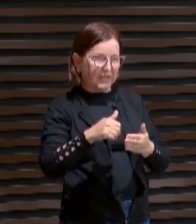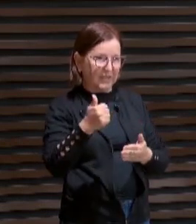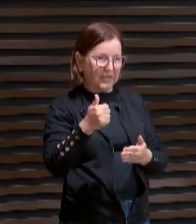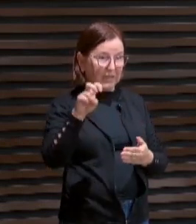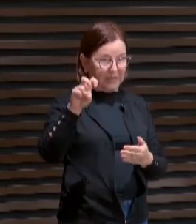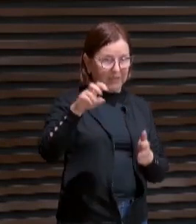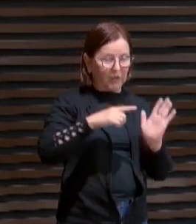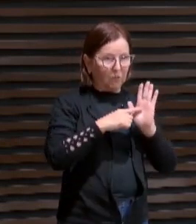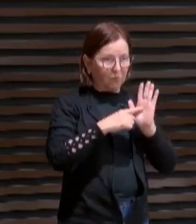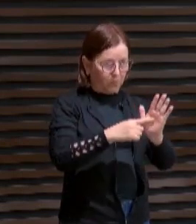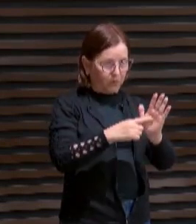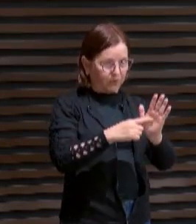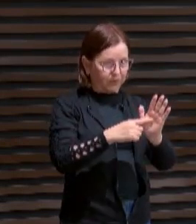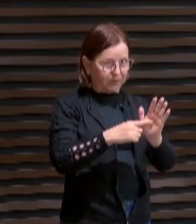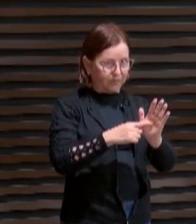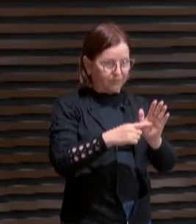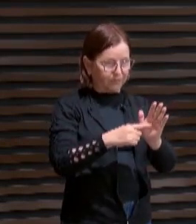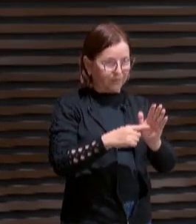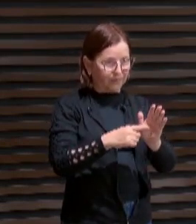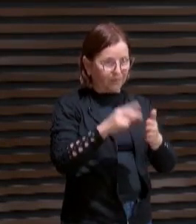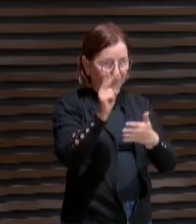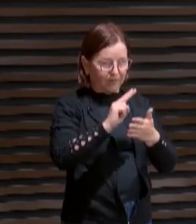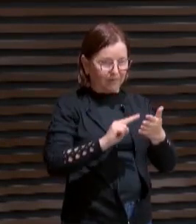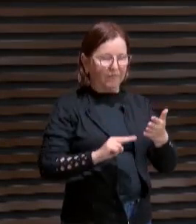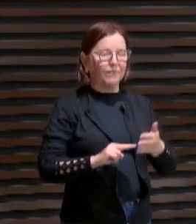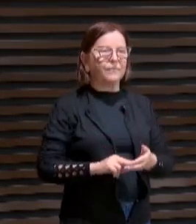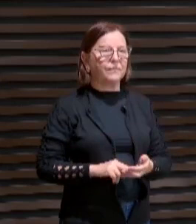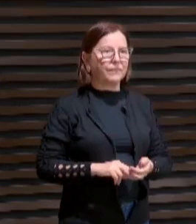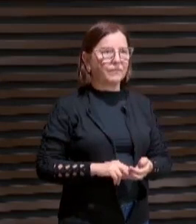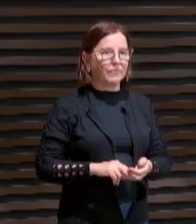mostra uma coisa, por favor. Isaías 52, 13 a 15.